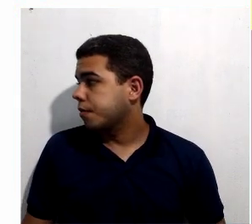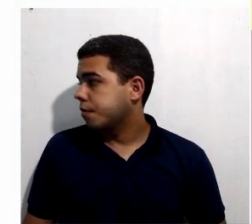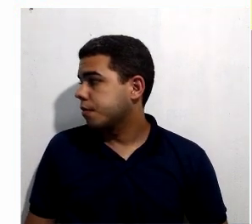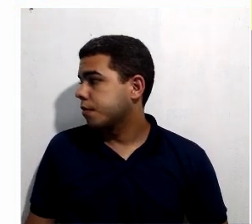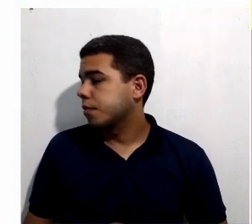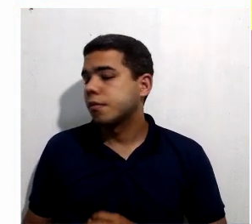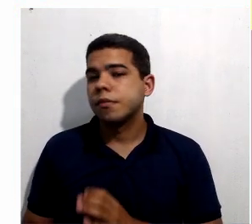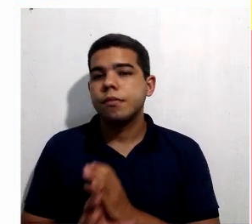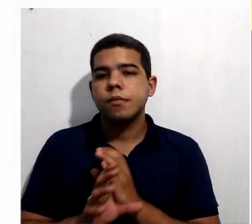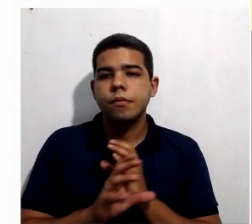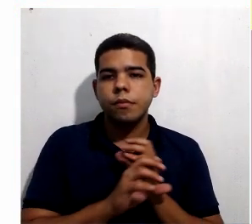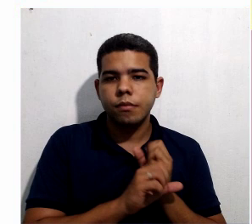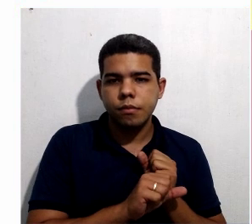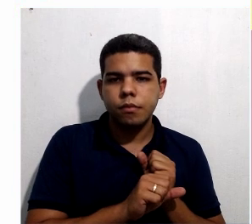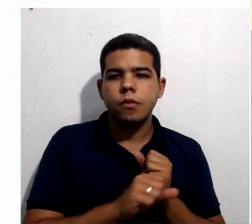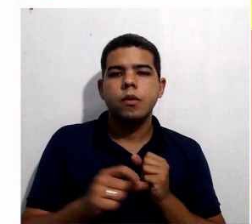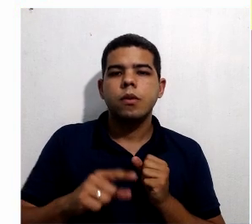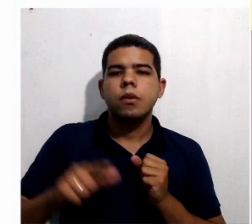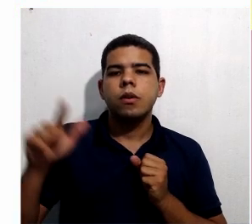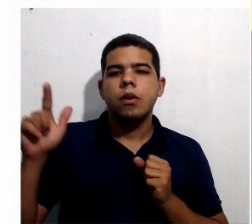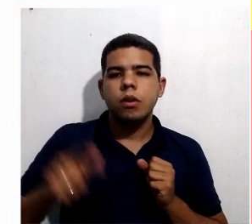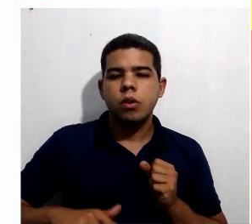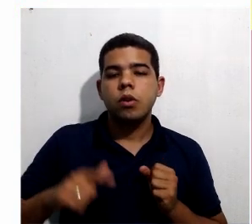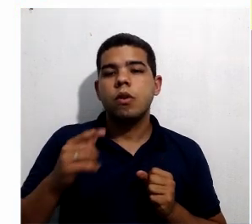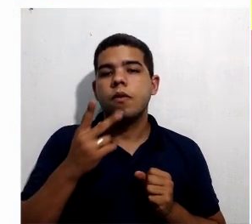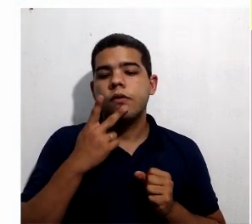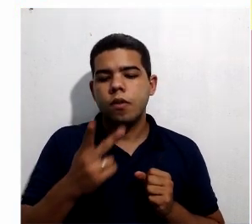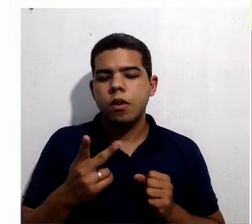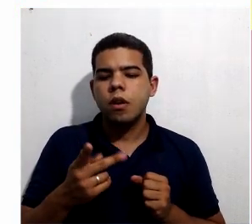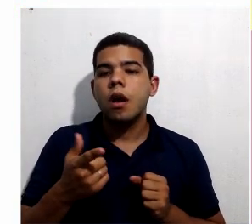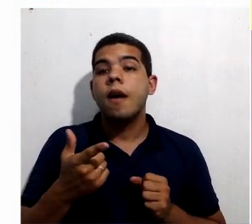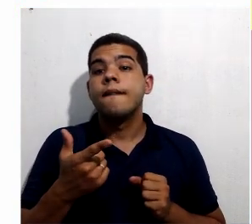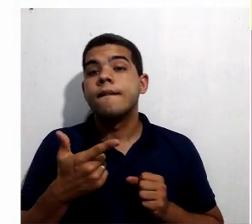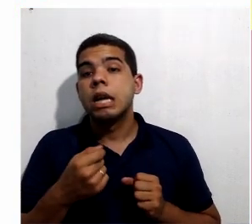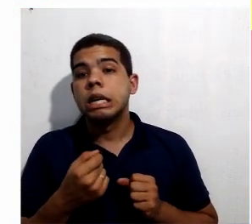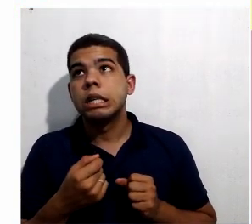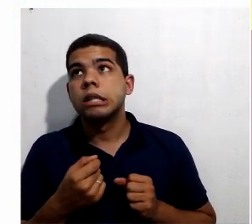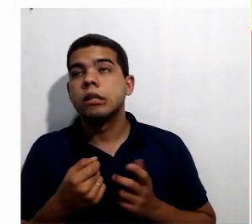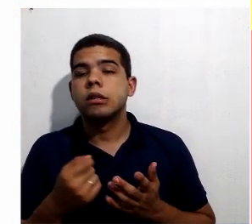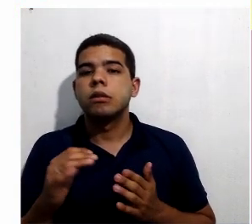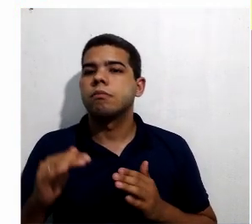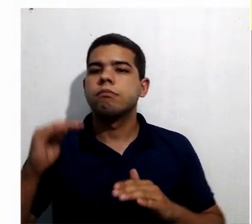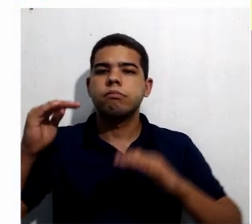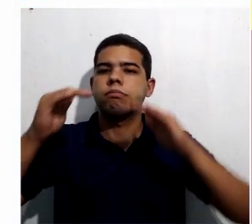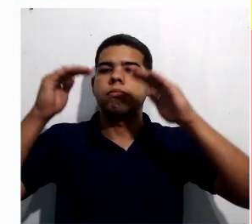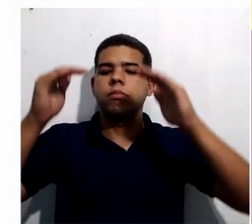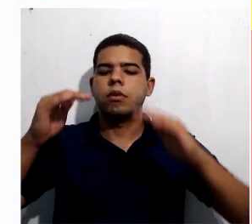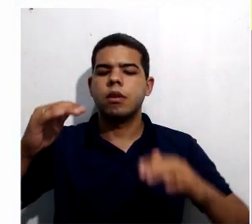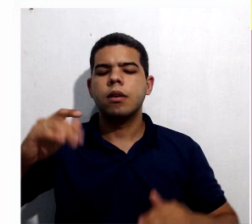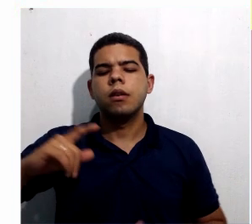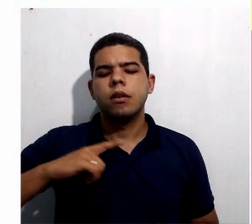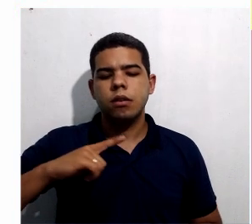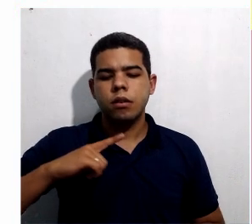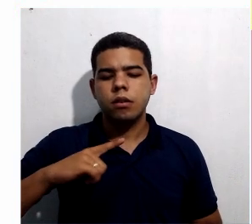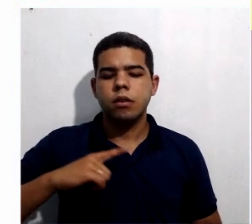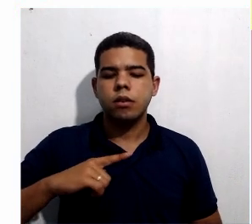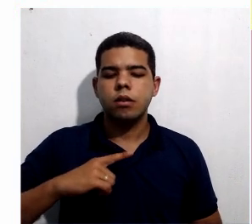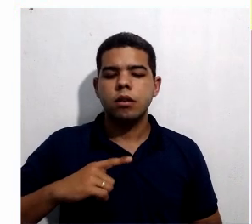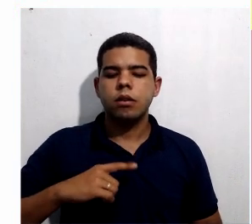vezes 15. Então, novamente falando, se eu quiser descobrir o 20º, no 20º andar, eu